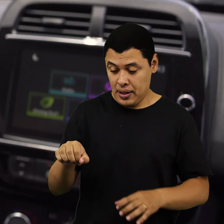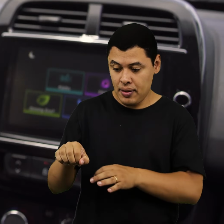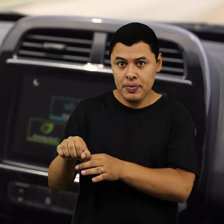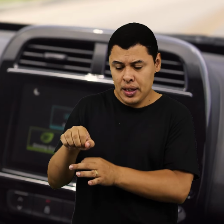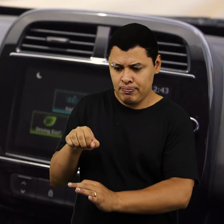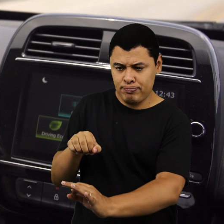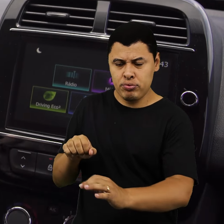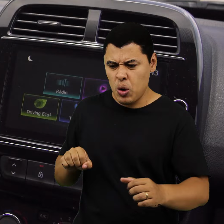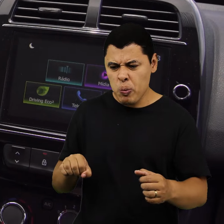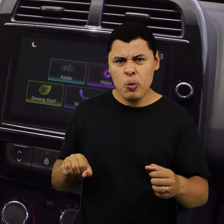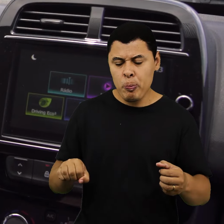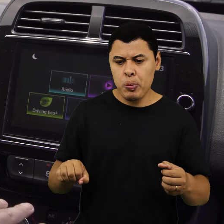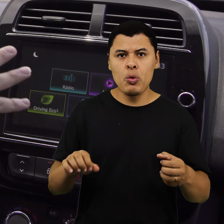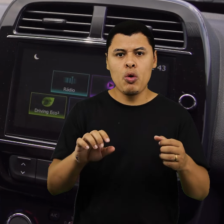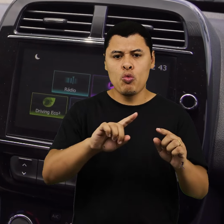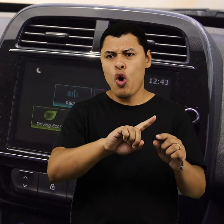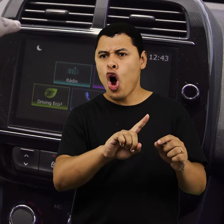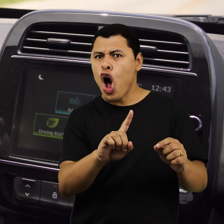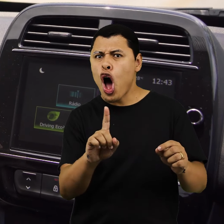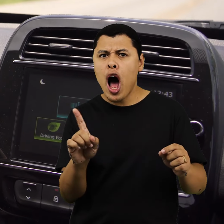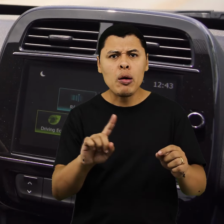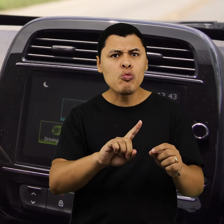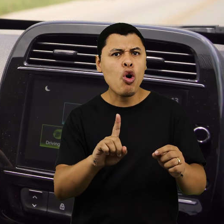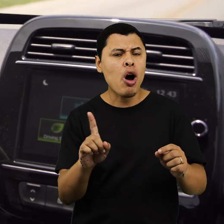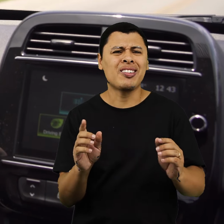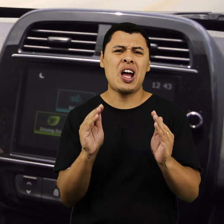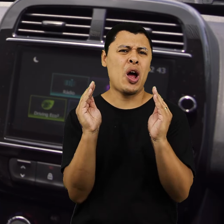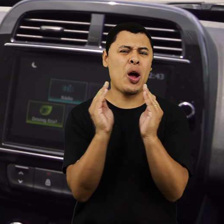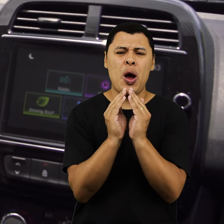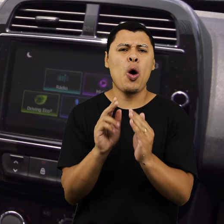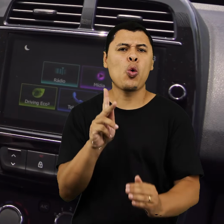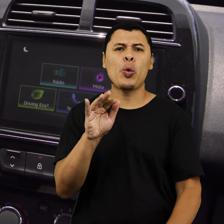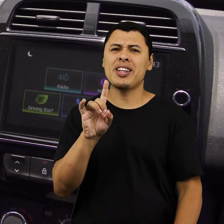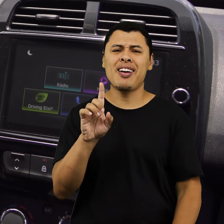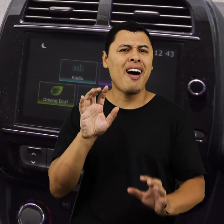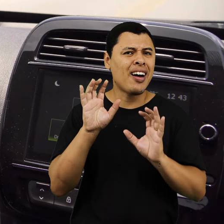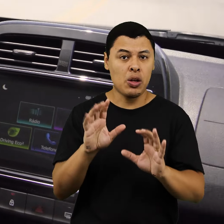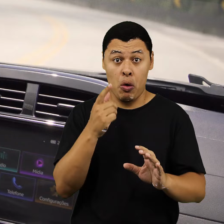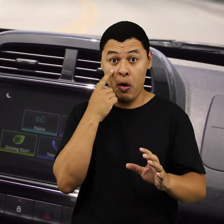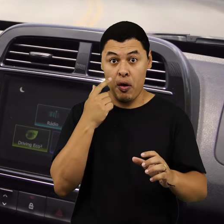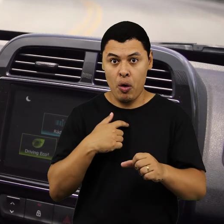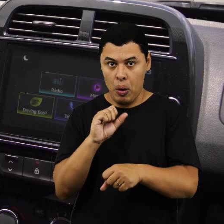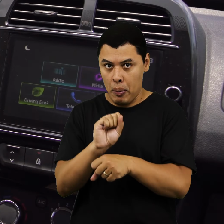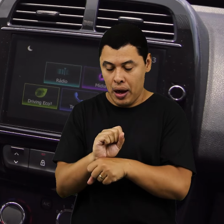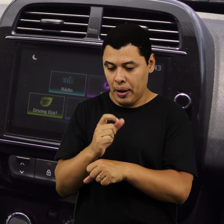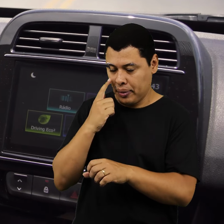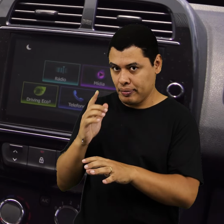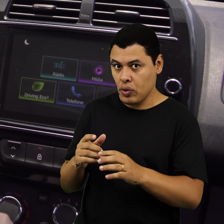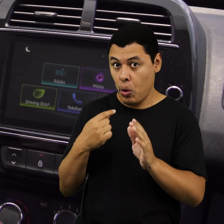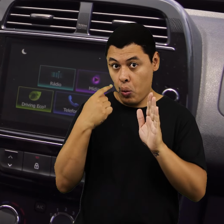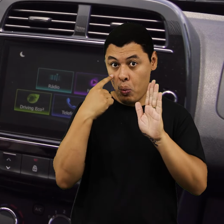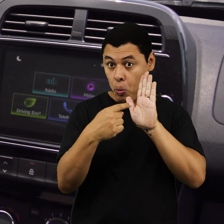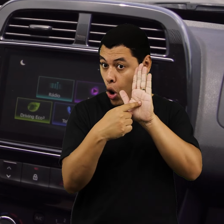as marchas o máximo que deu. Não nessa atualização, na verdade desde sempre o Kwid é assim. Então eu vou parar aqui o carro no acostamento e sair de novo para